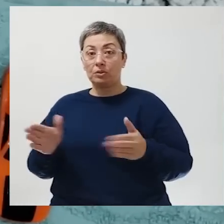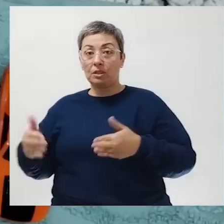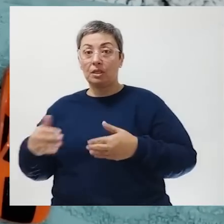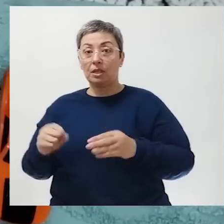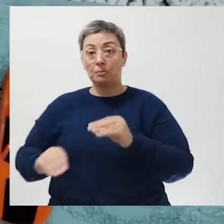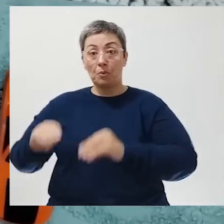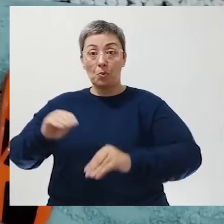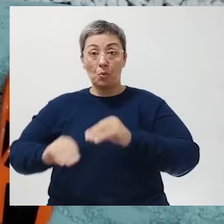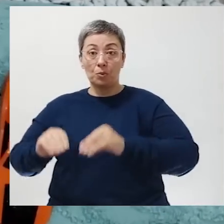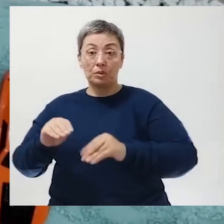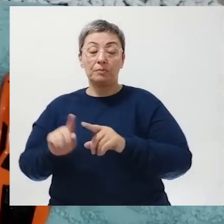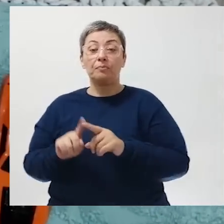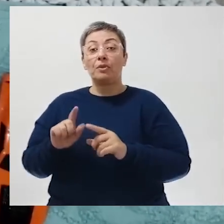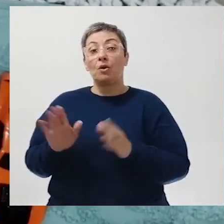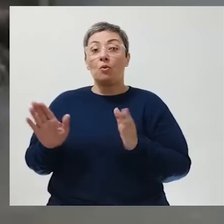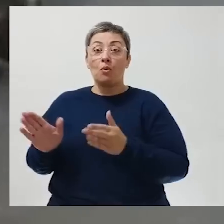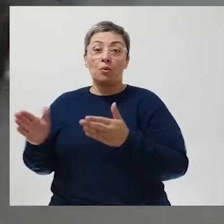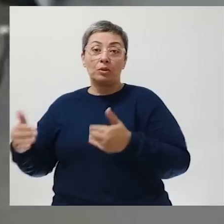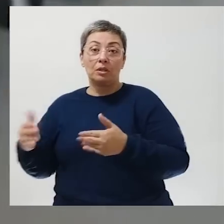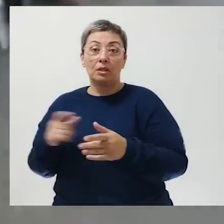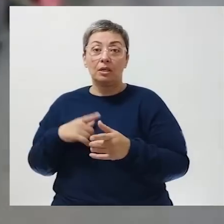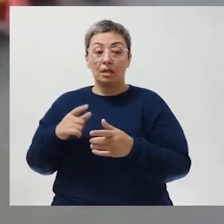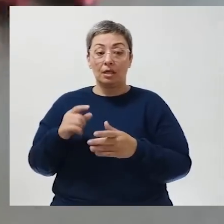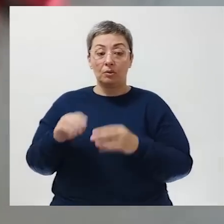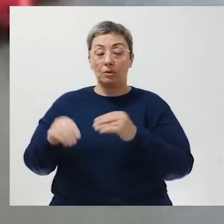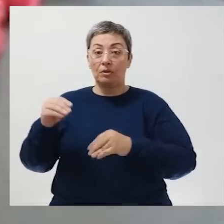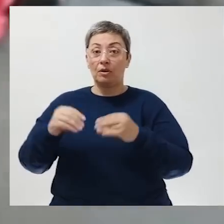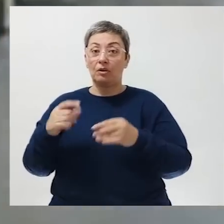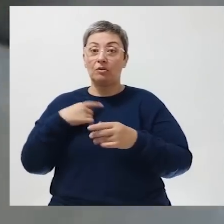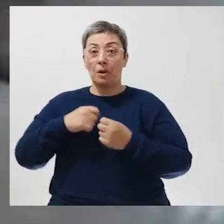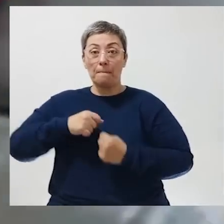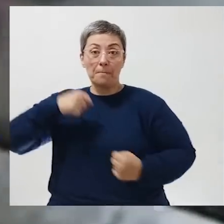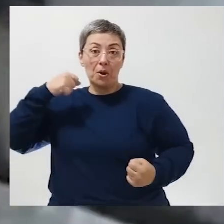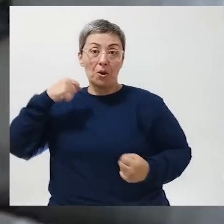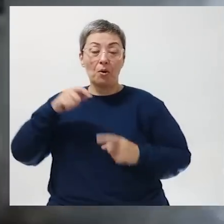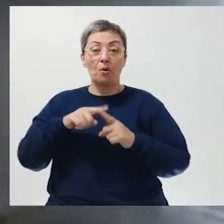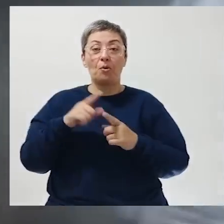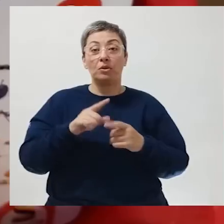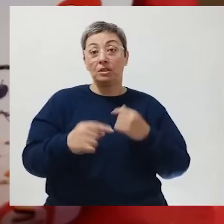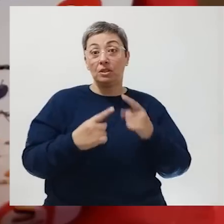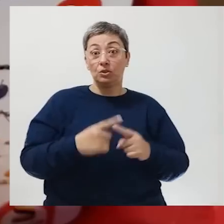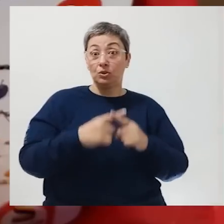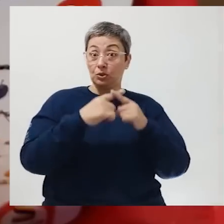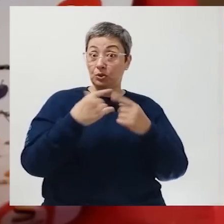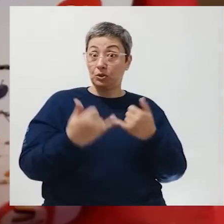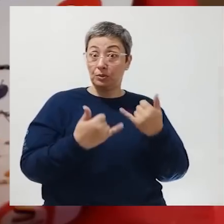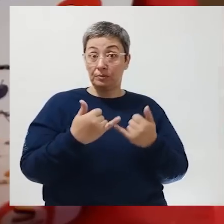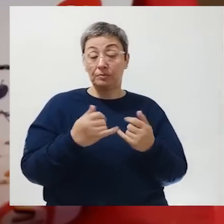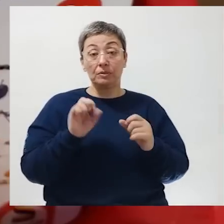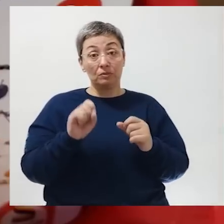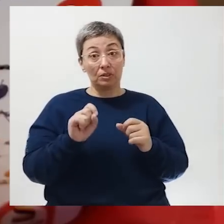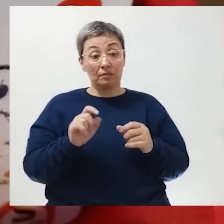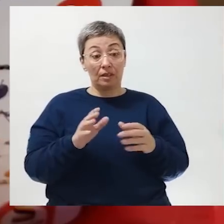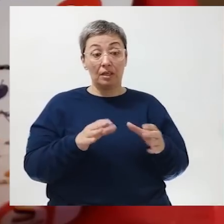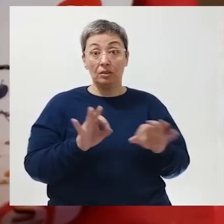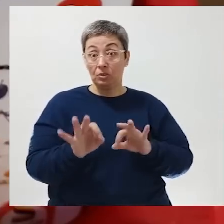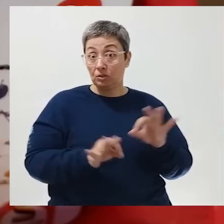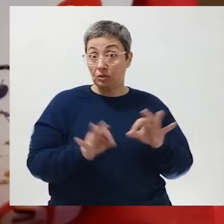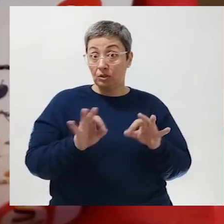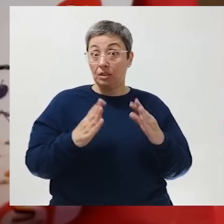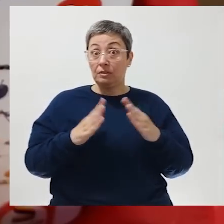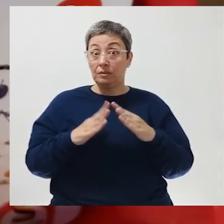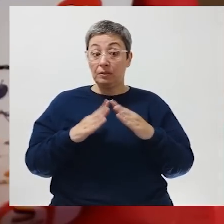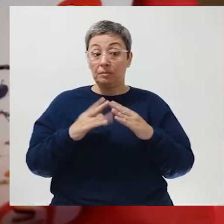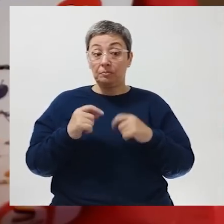de montar, na outra caixa só com figuras de ação, na outra caixa só com jogos. Se você for fazer esse tipo de organização em